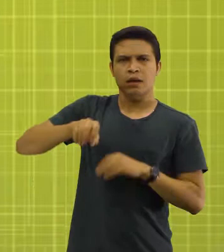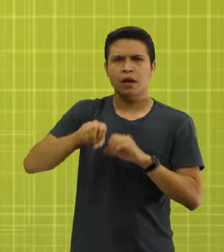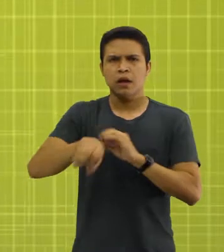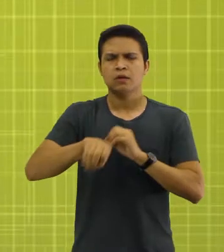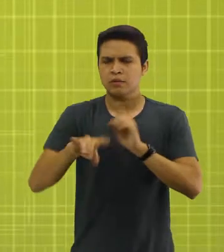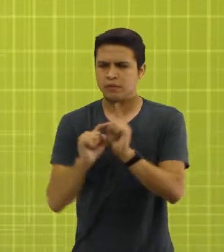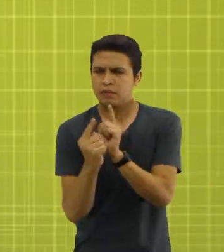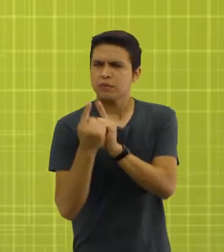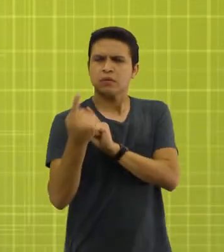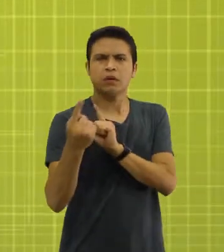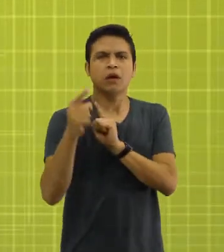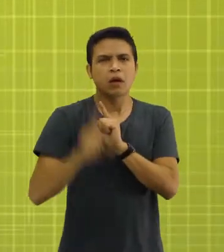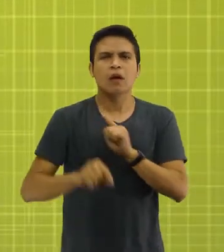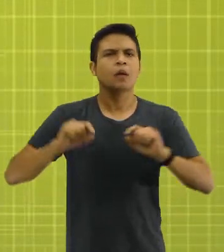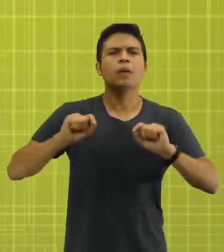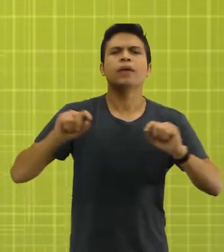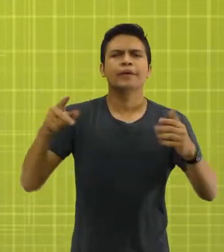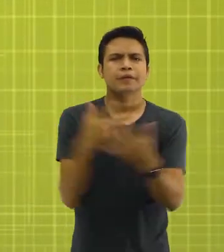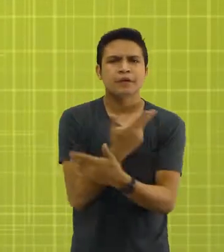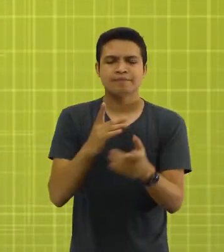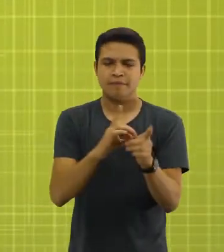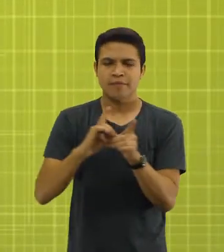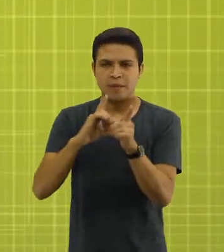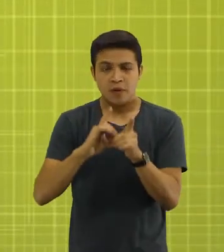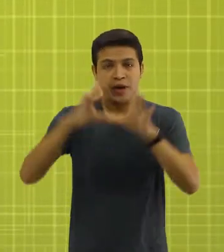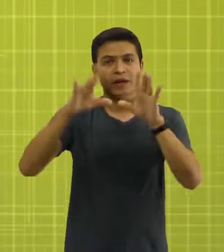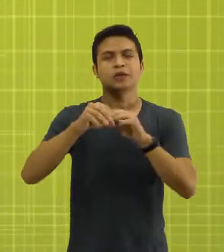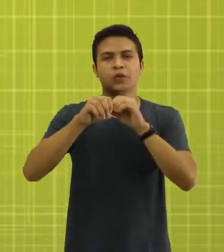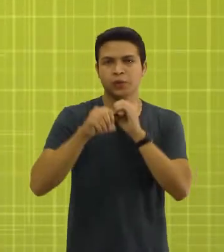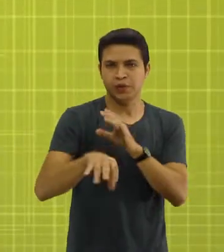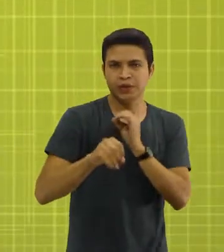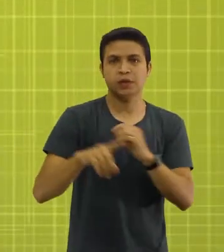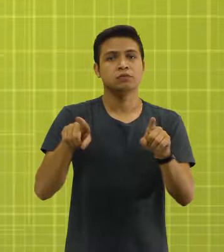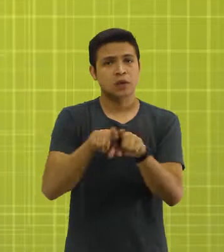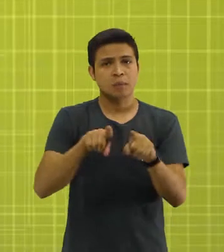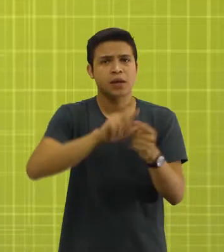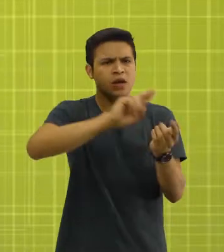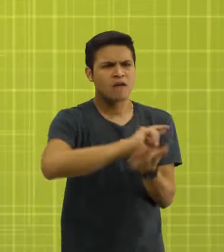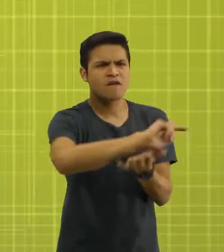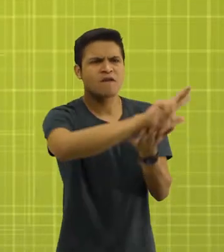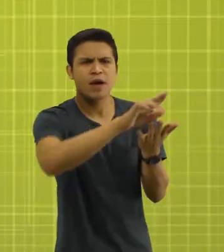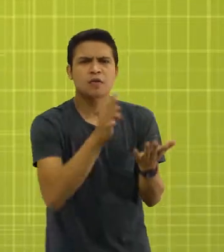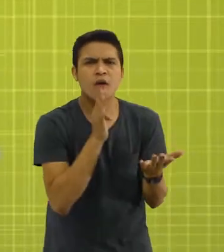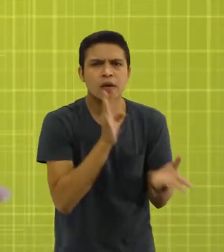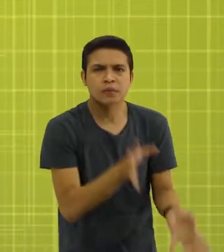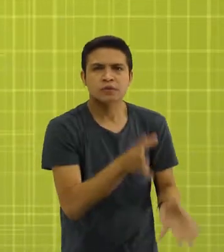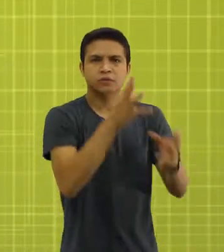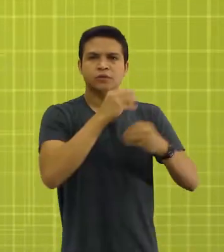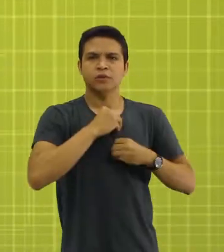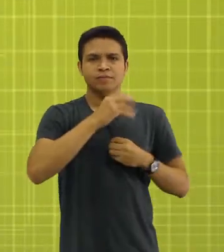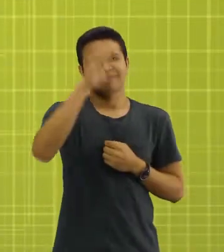de educação vem ampliando sua colaboração na ampliação da democratização do ensino e na aquisição dos mais